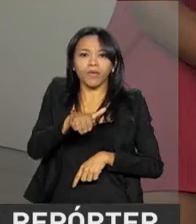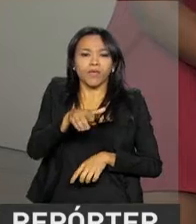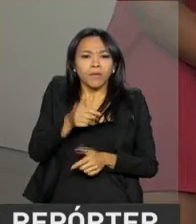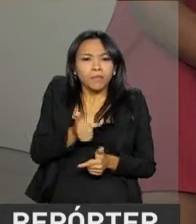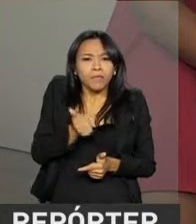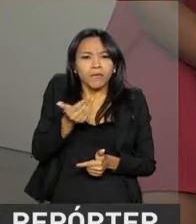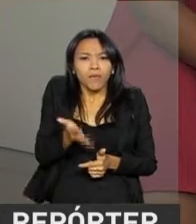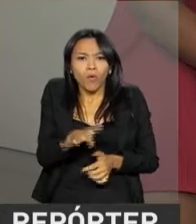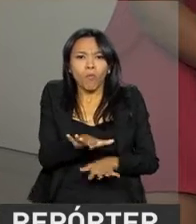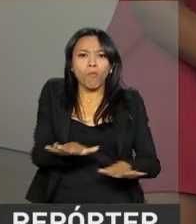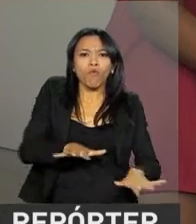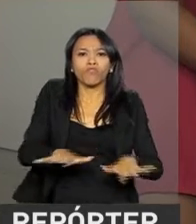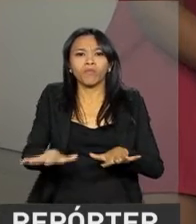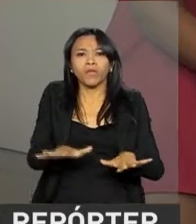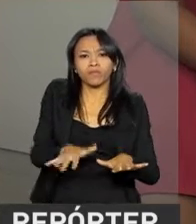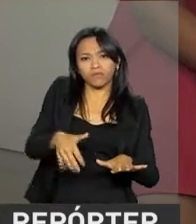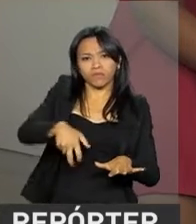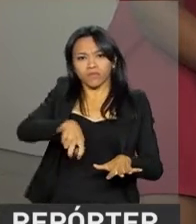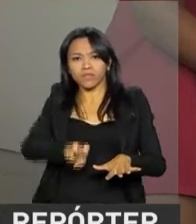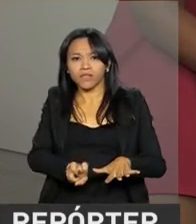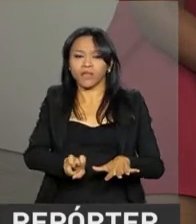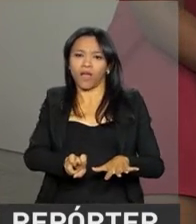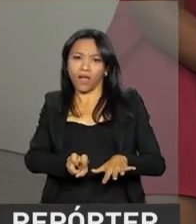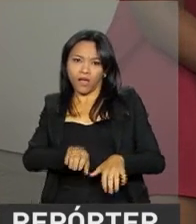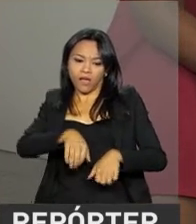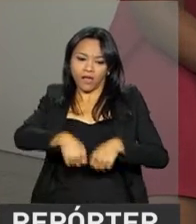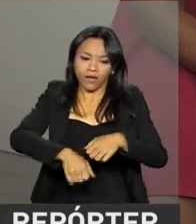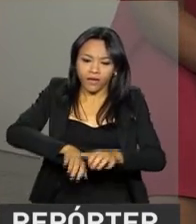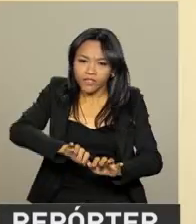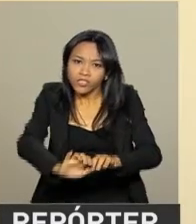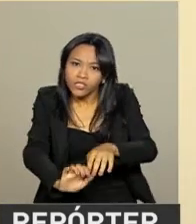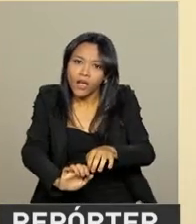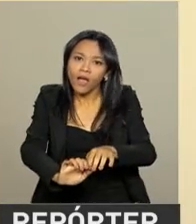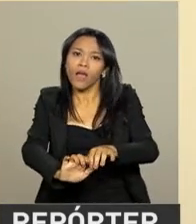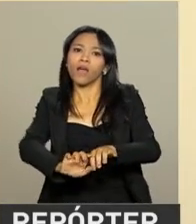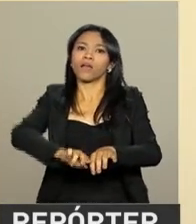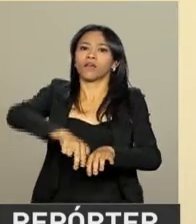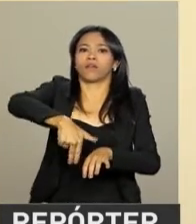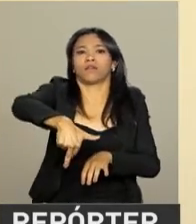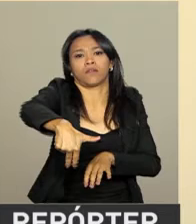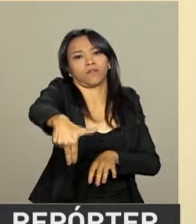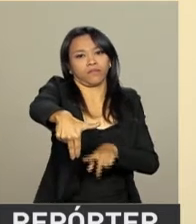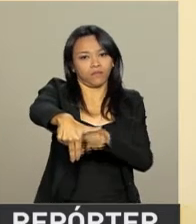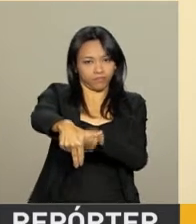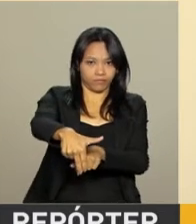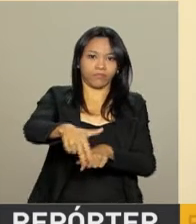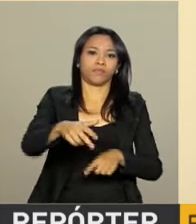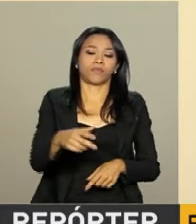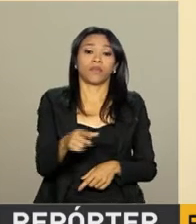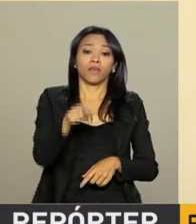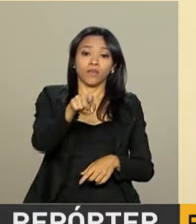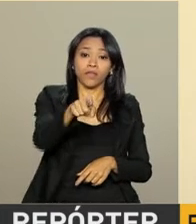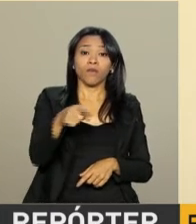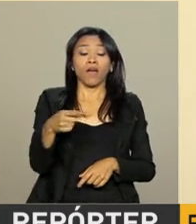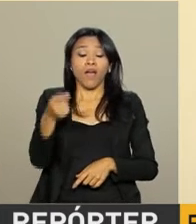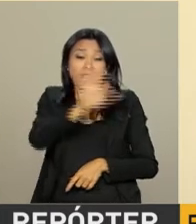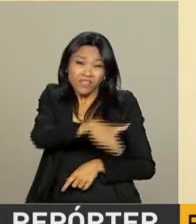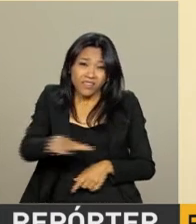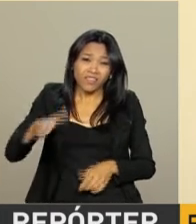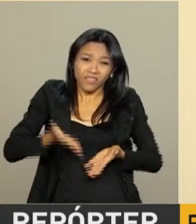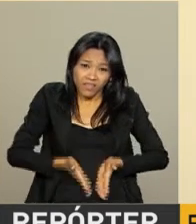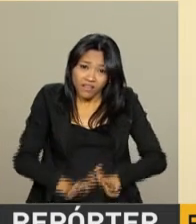os primeiros movimentos para sentar, engatinhar ou caminhar. Das crianças que nascem com a síndrome do